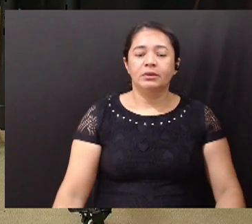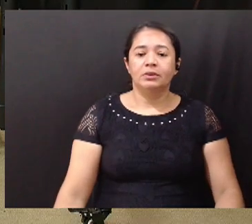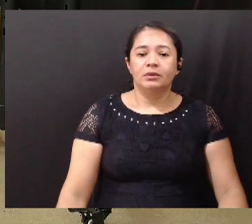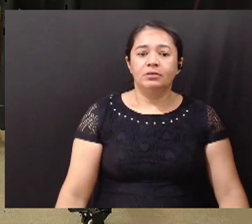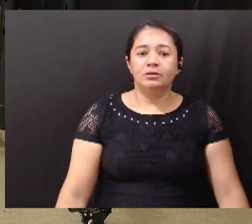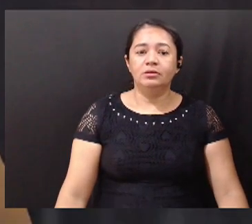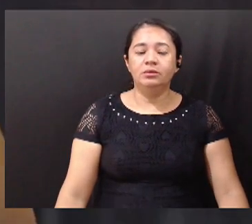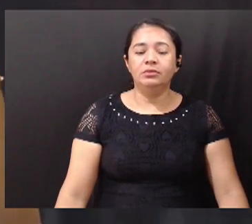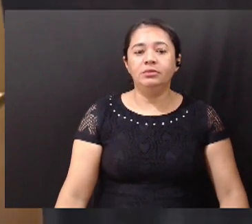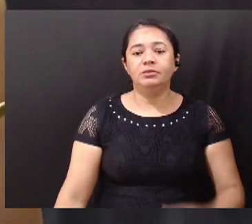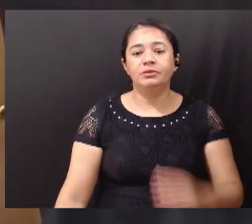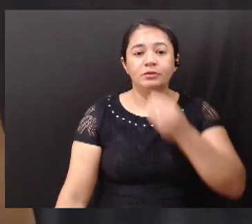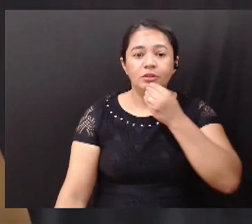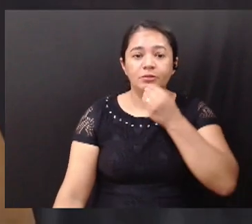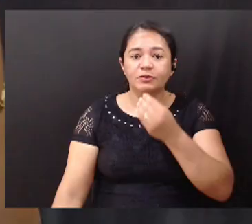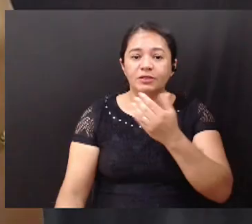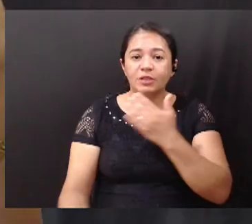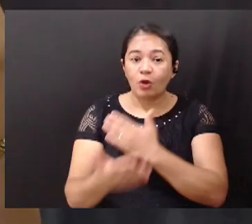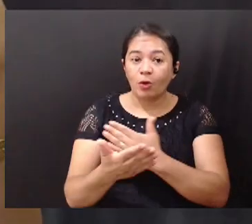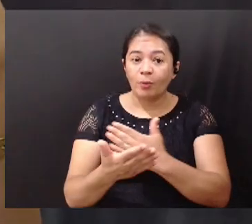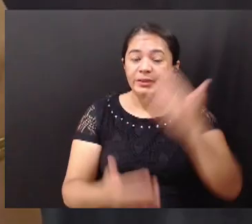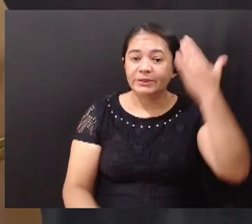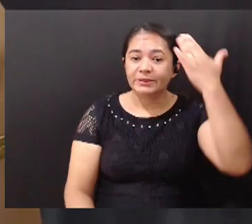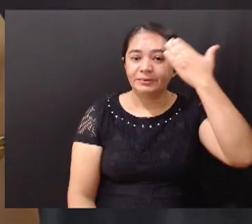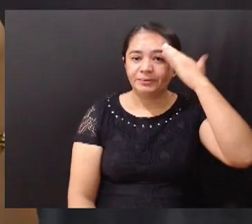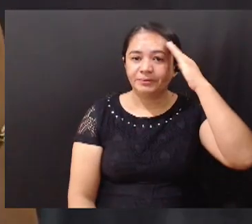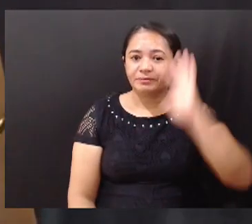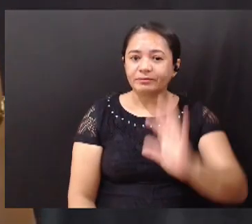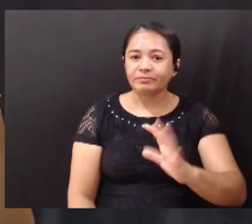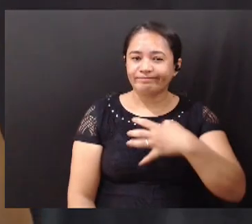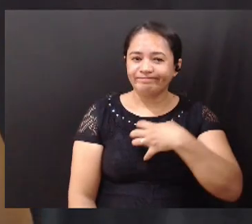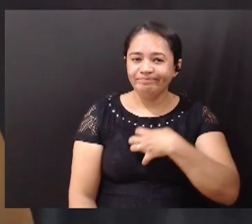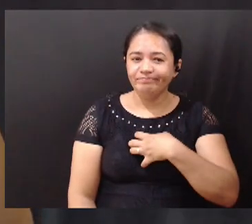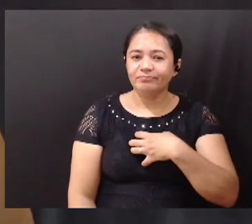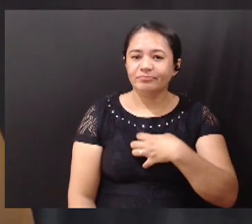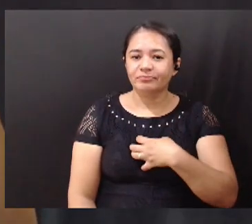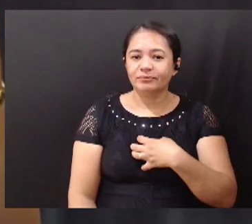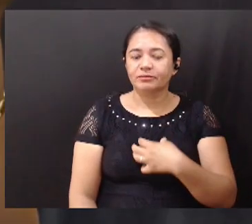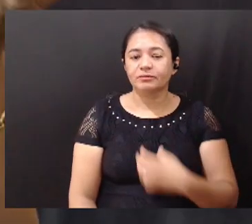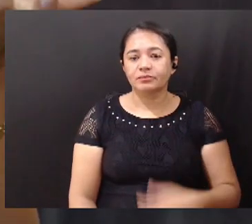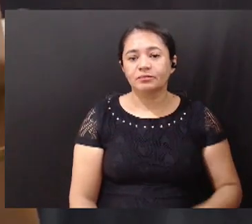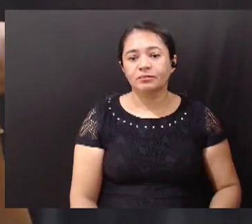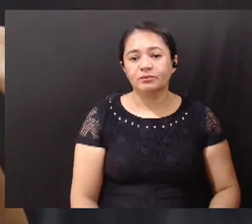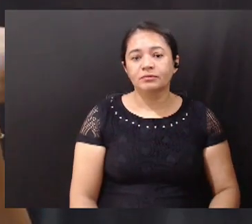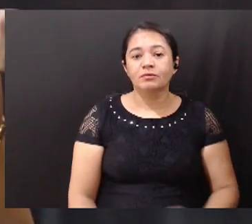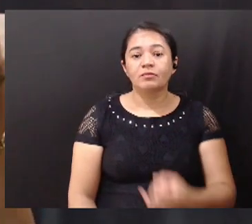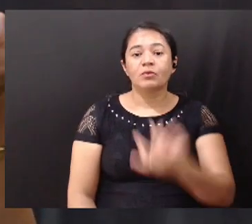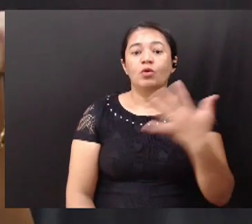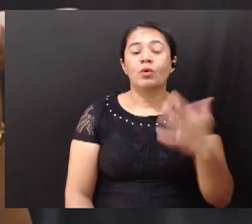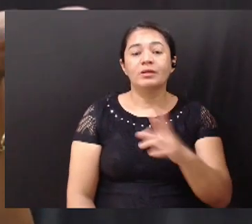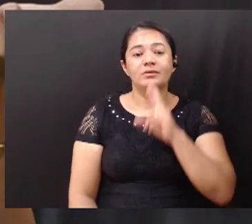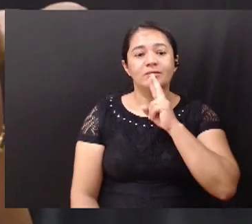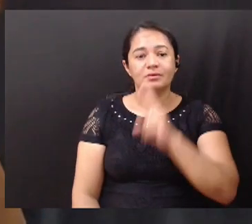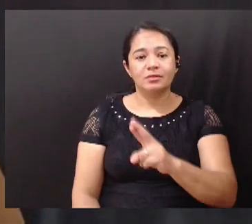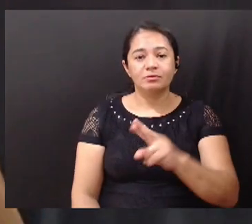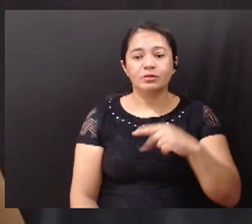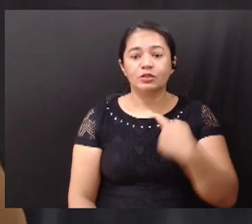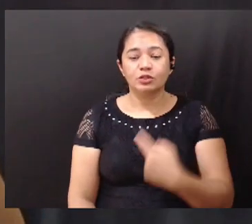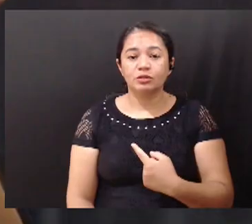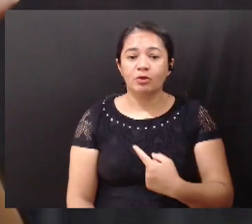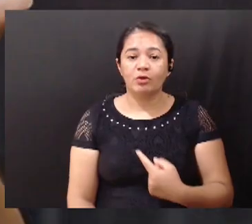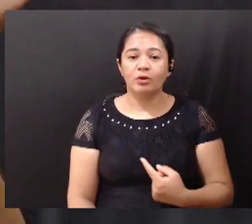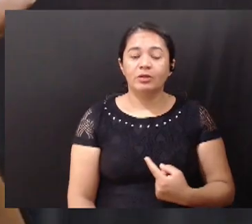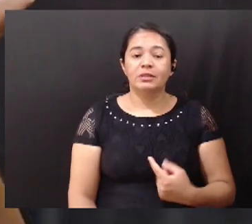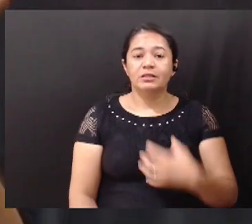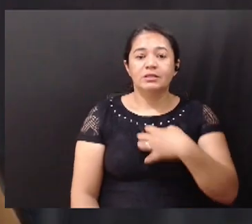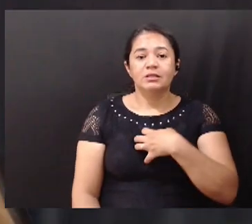criança começar a entender esses sentimentos, né, e quais são as respostas que a gente tem frente aos sentimentos e como que a